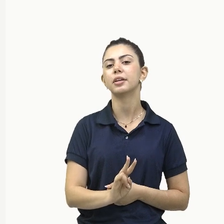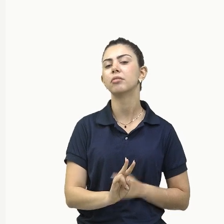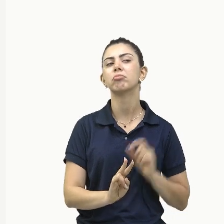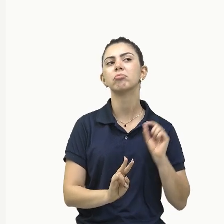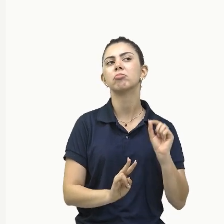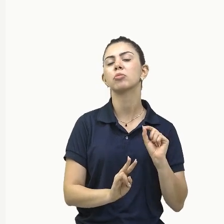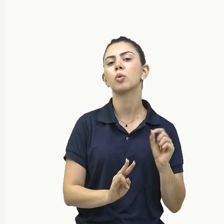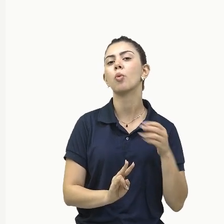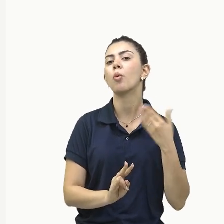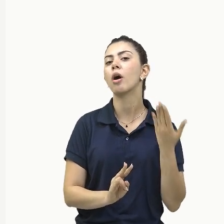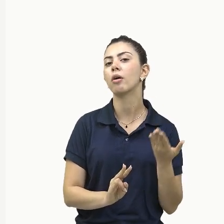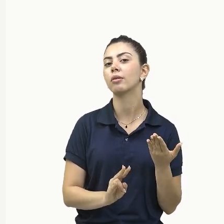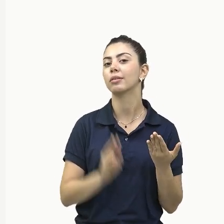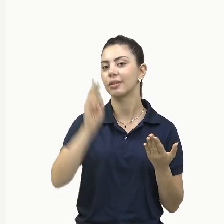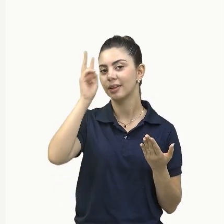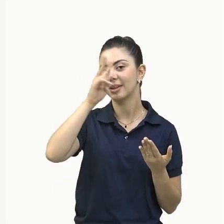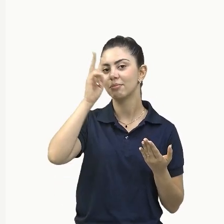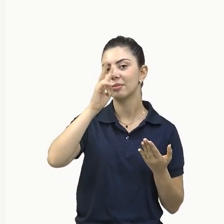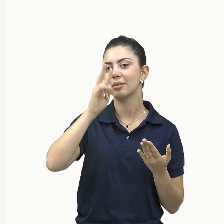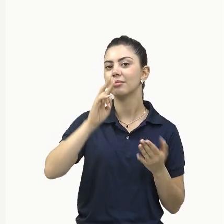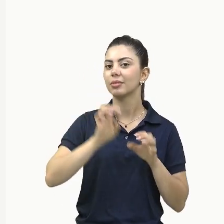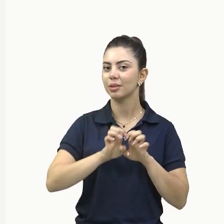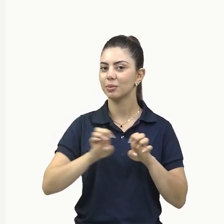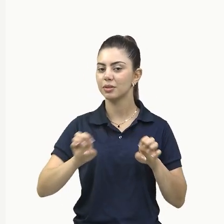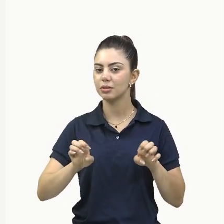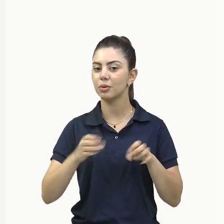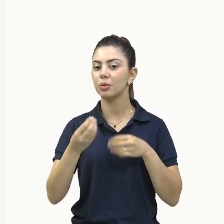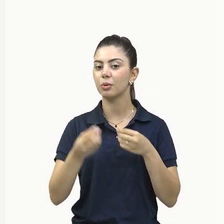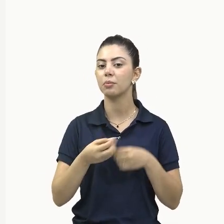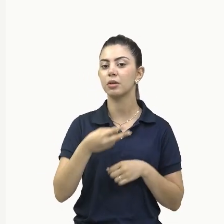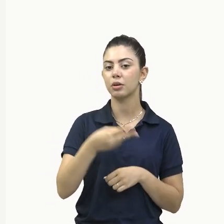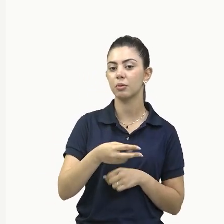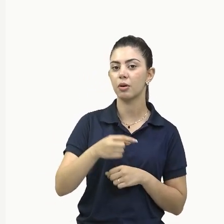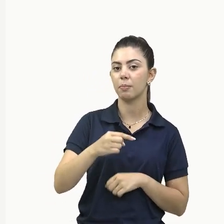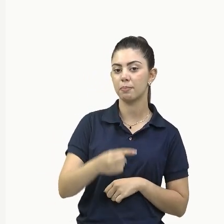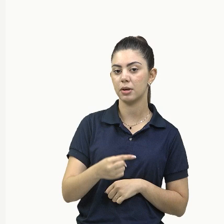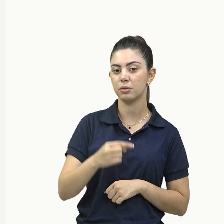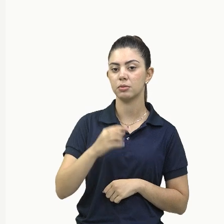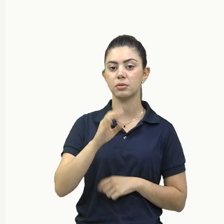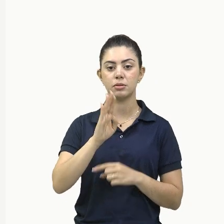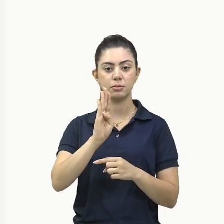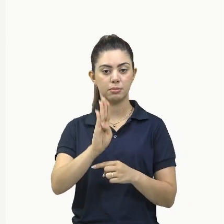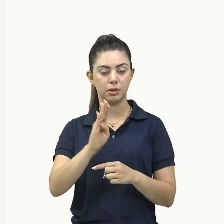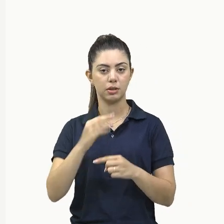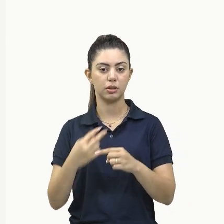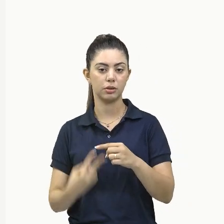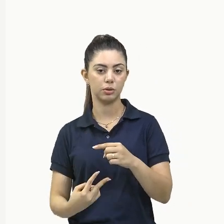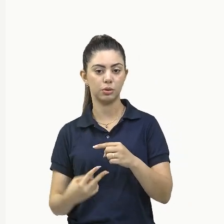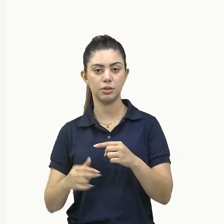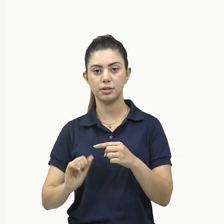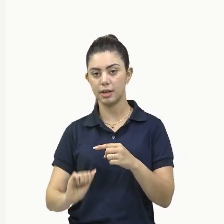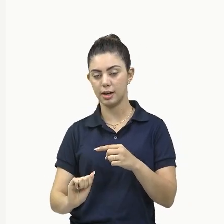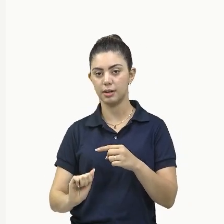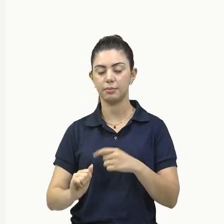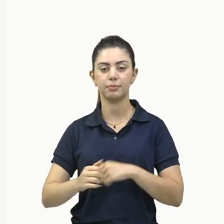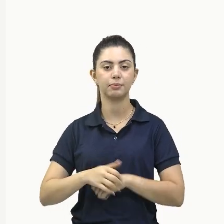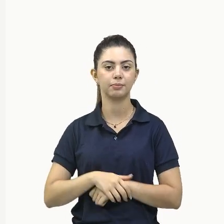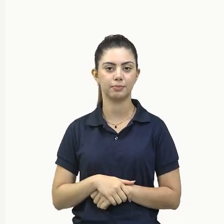vimos anteriormente, T vértice é igual a menos B sobre